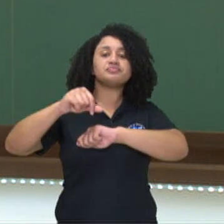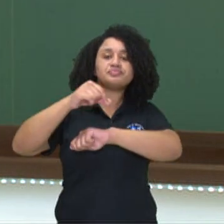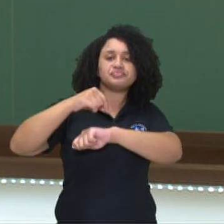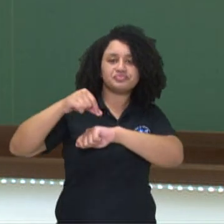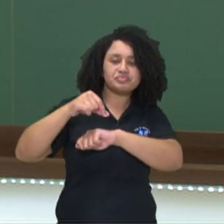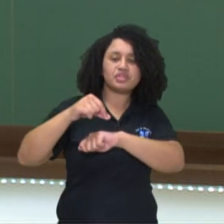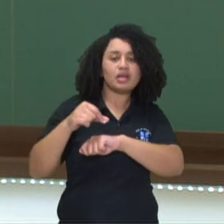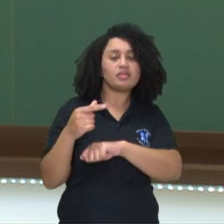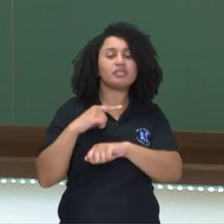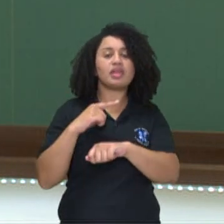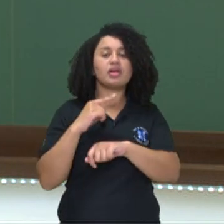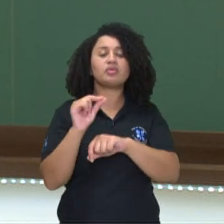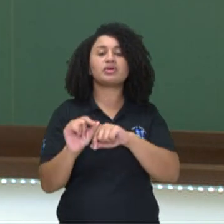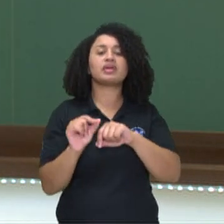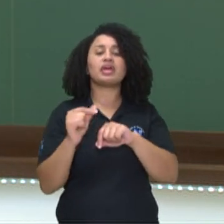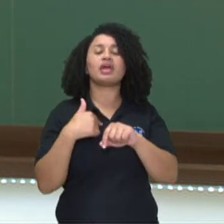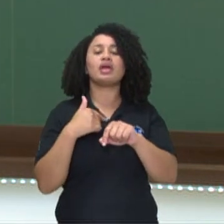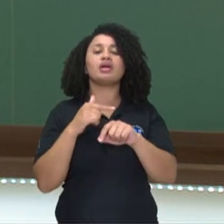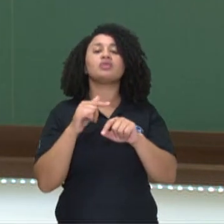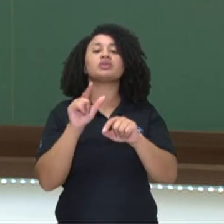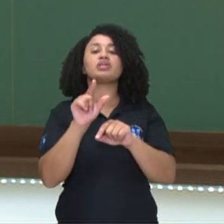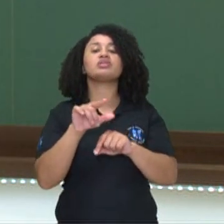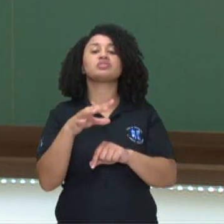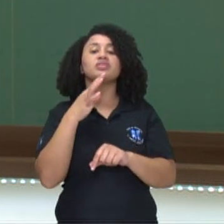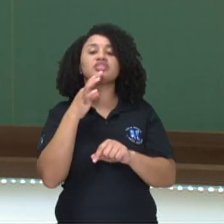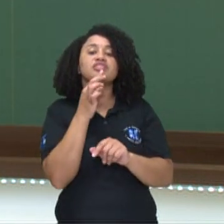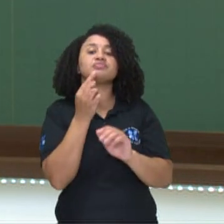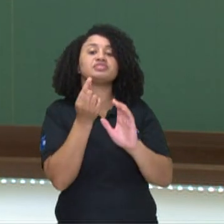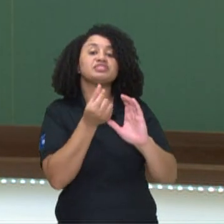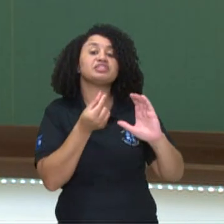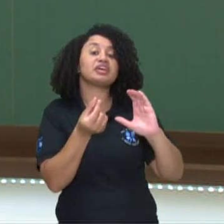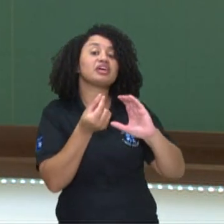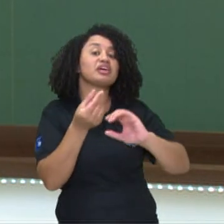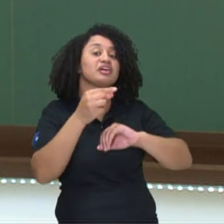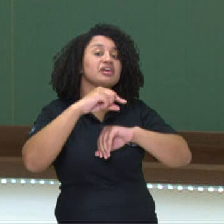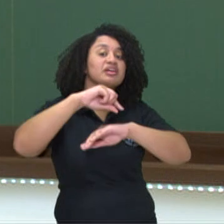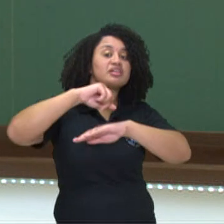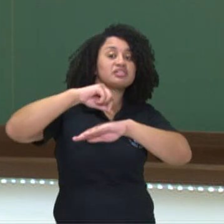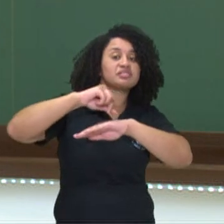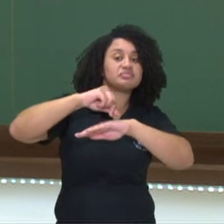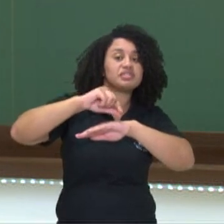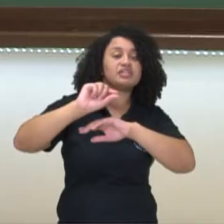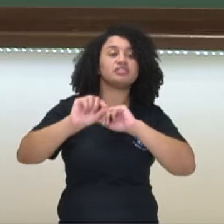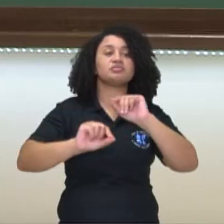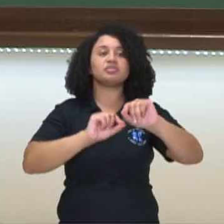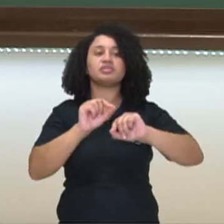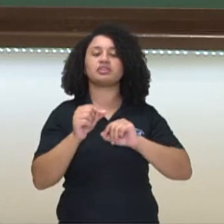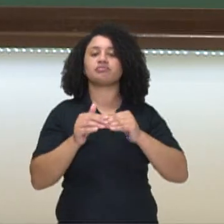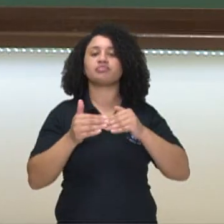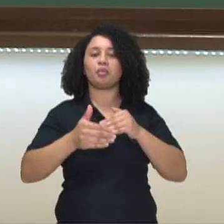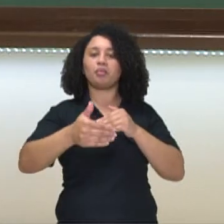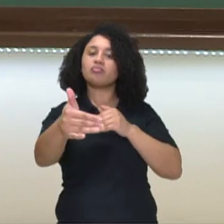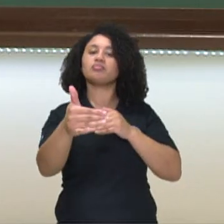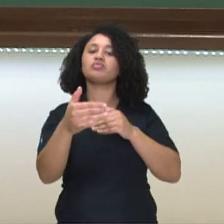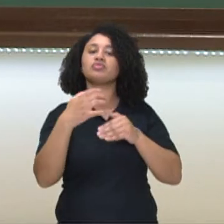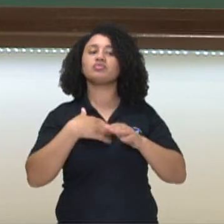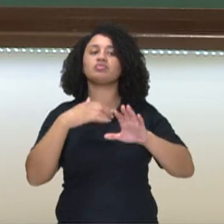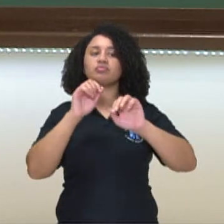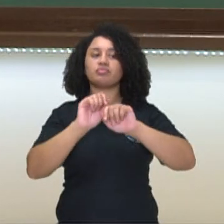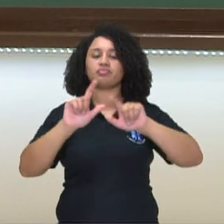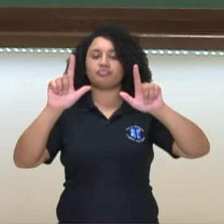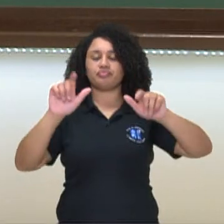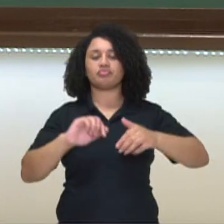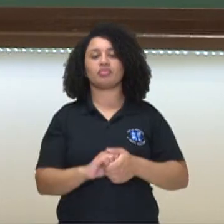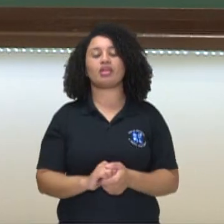sistema que nós chamamos de capitalismo. Para isso, vamos observar cada etapa de maneira bem minuciosa e clara. O capitalismo, no